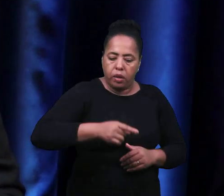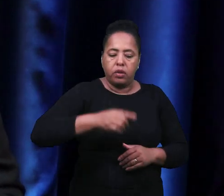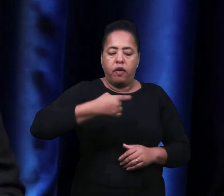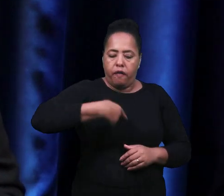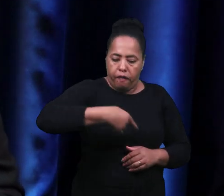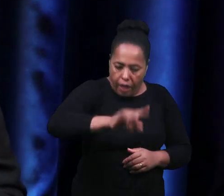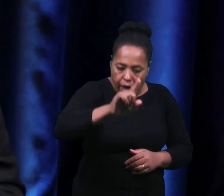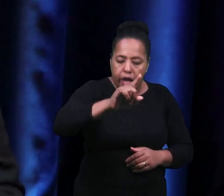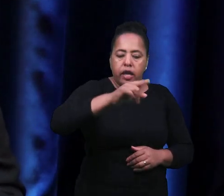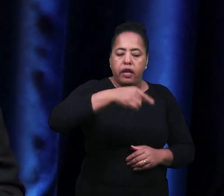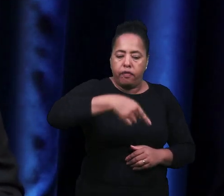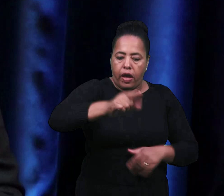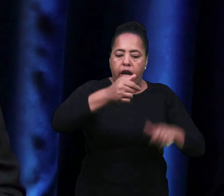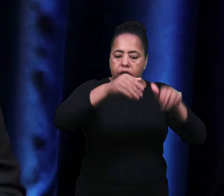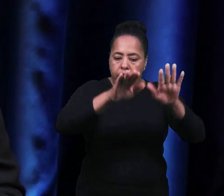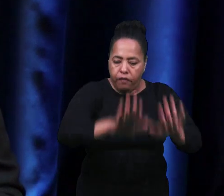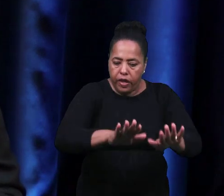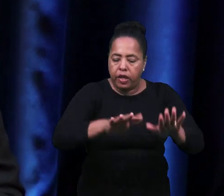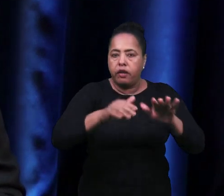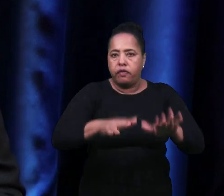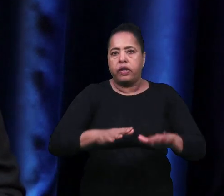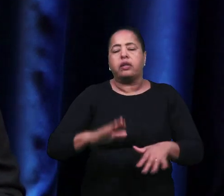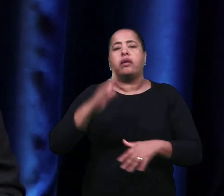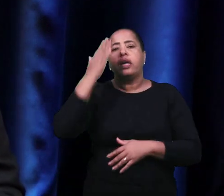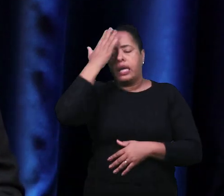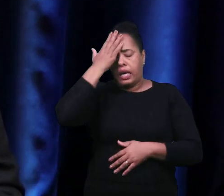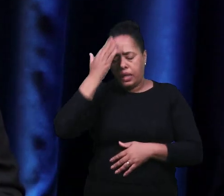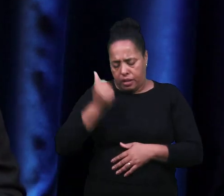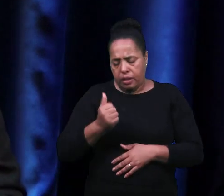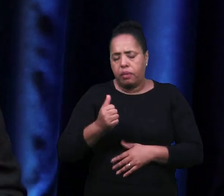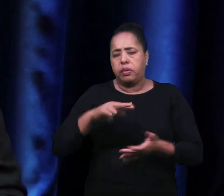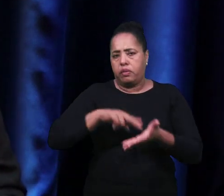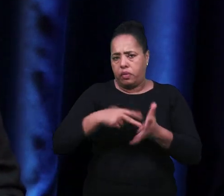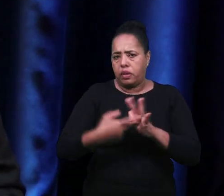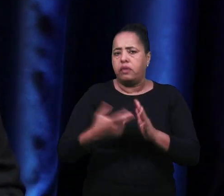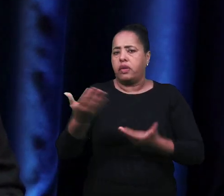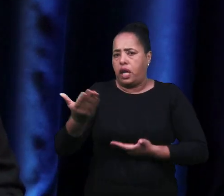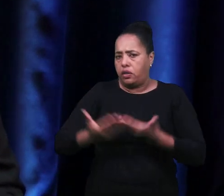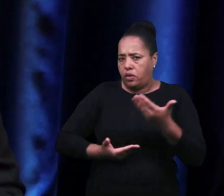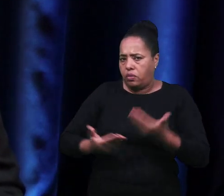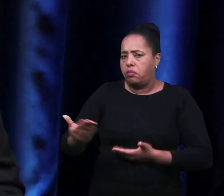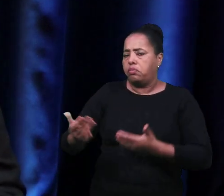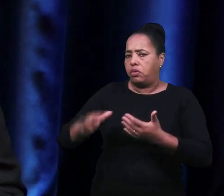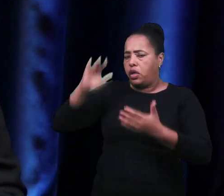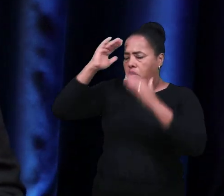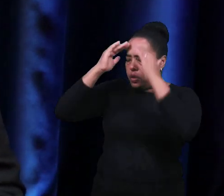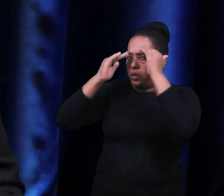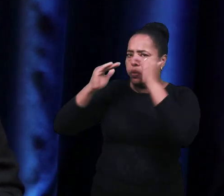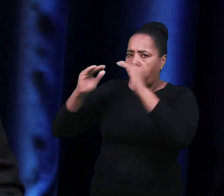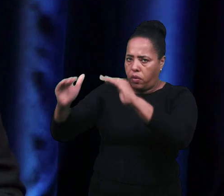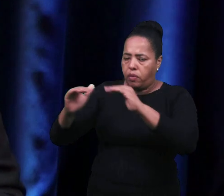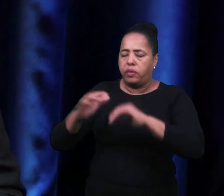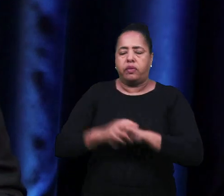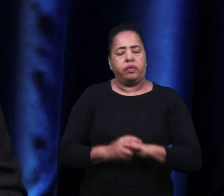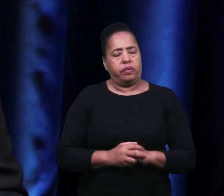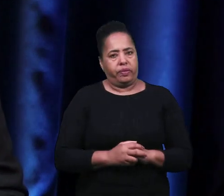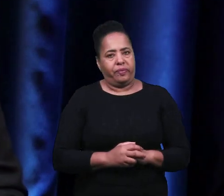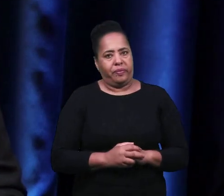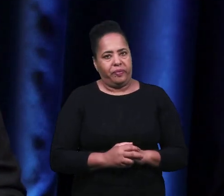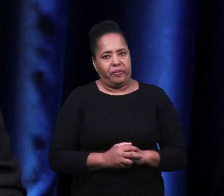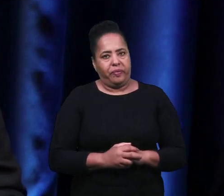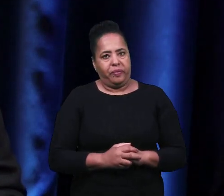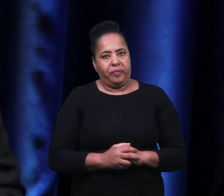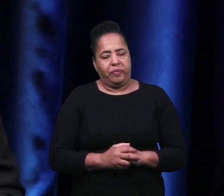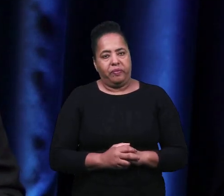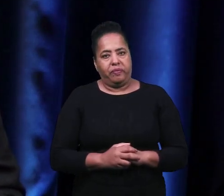servo vai, ele vai e fica. Então ele tinha noção do que era ser servo, o que era ser ordenado, o que é obedecer ordens.